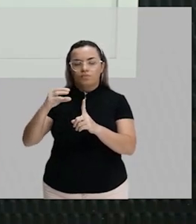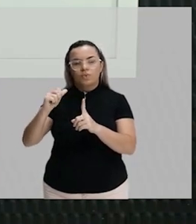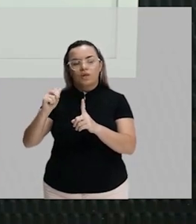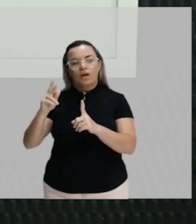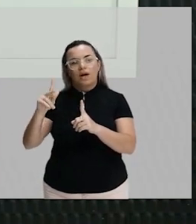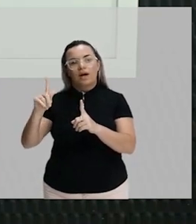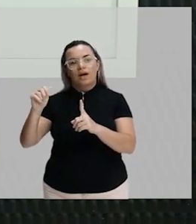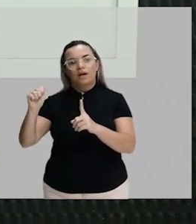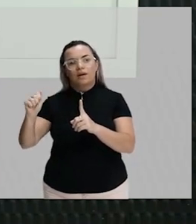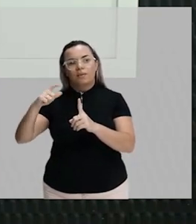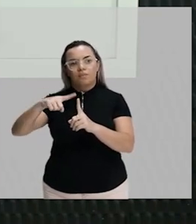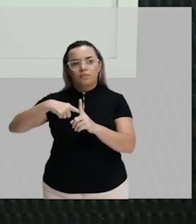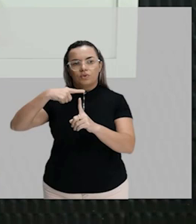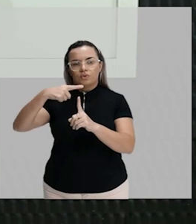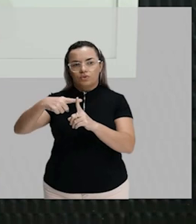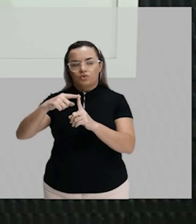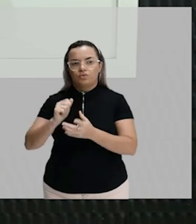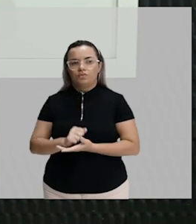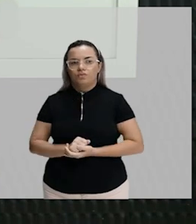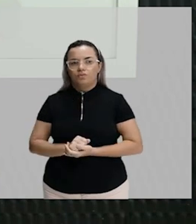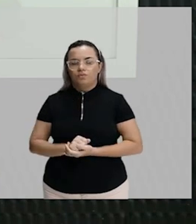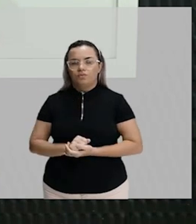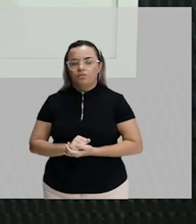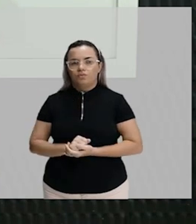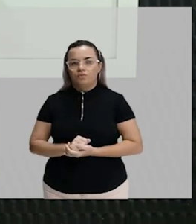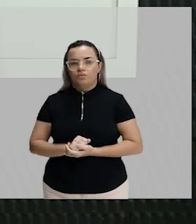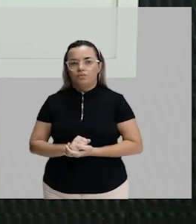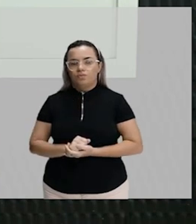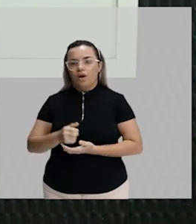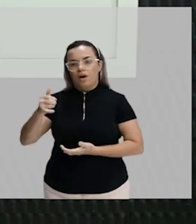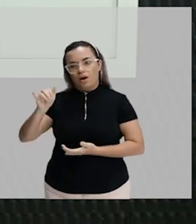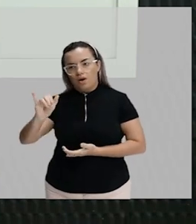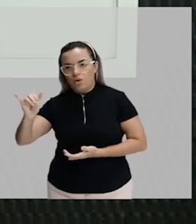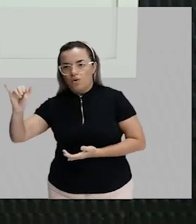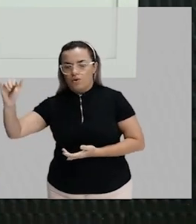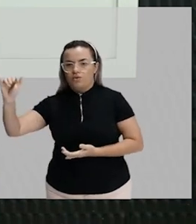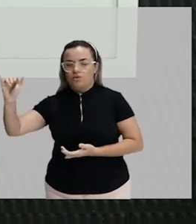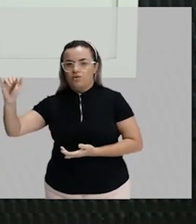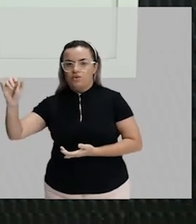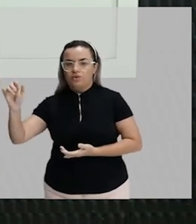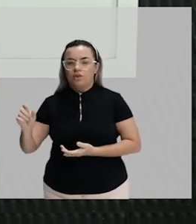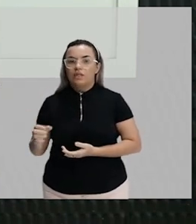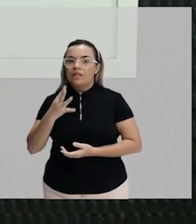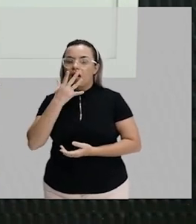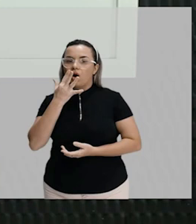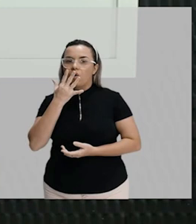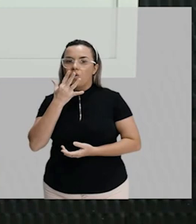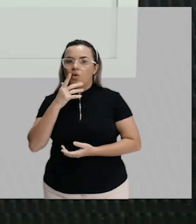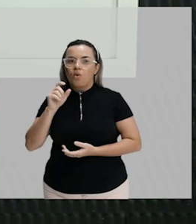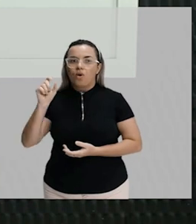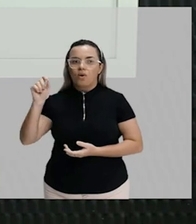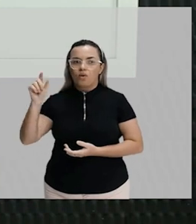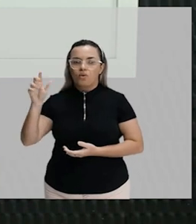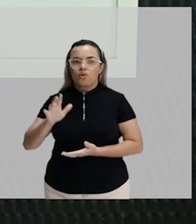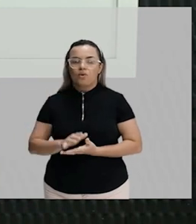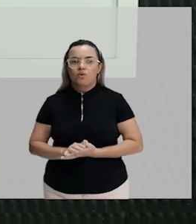representada ali com azul viu nós temos a corrente na carga positiva é dado pela